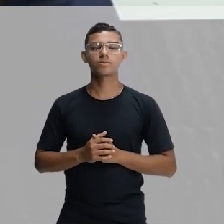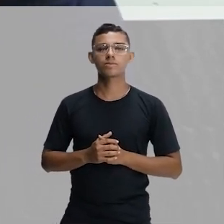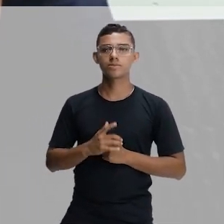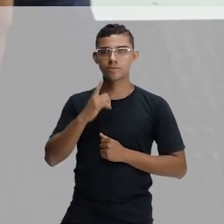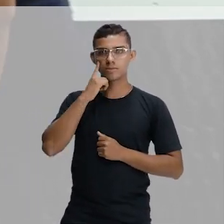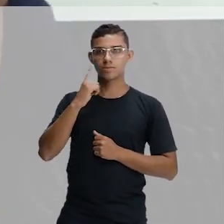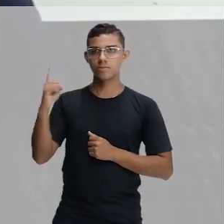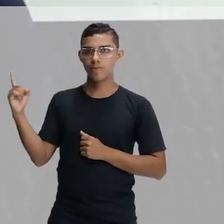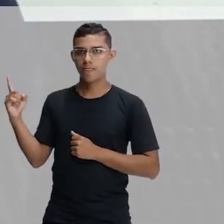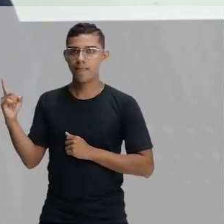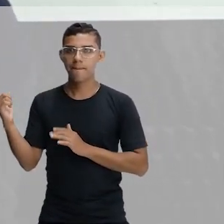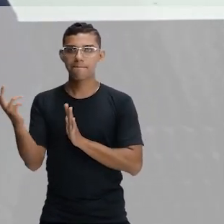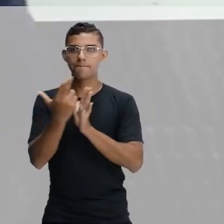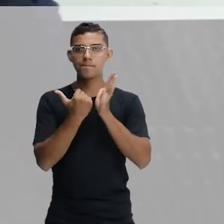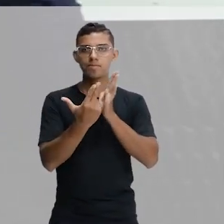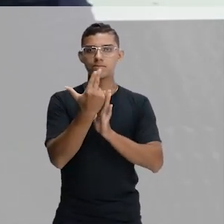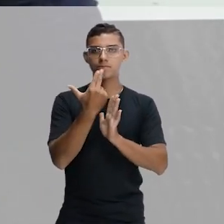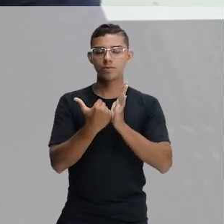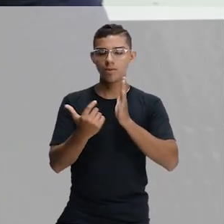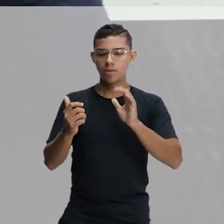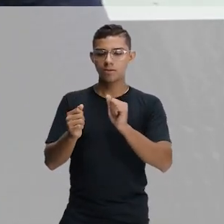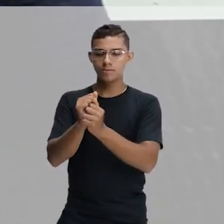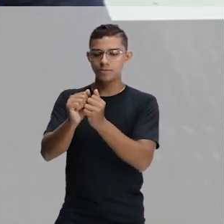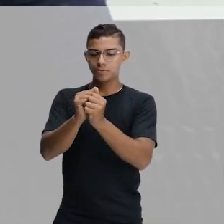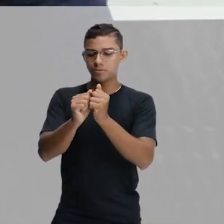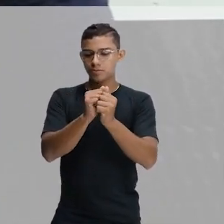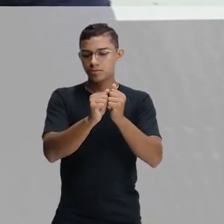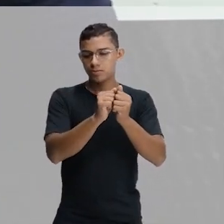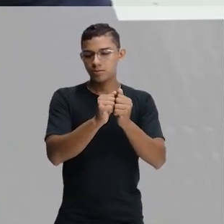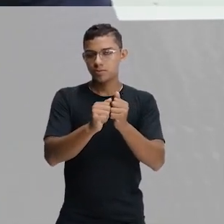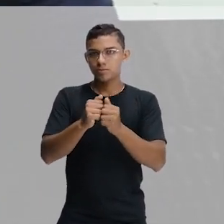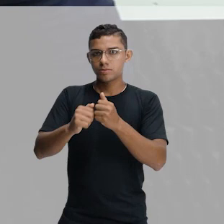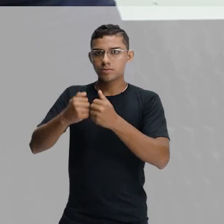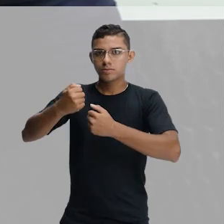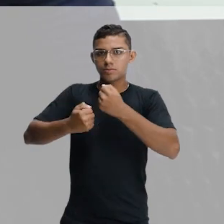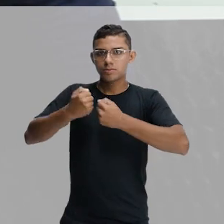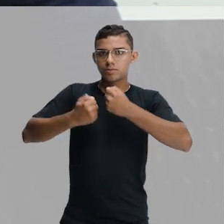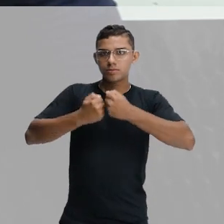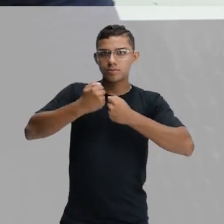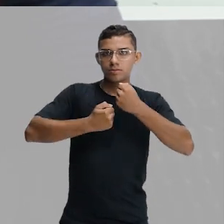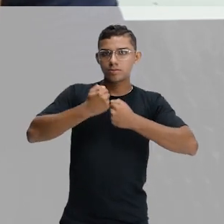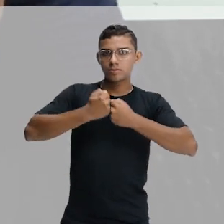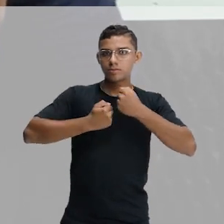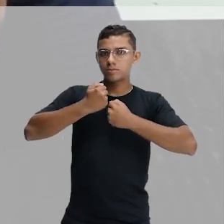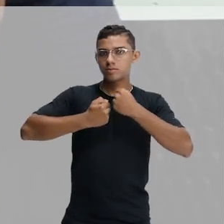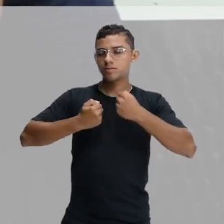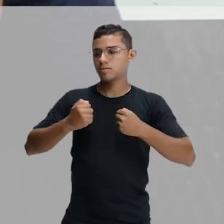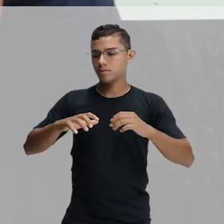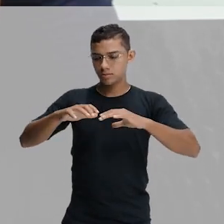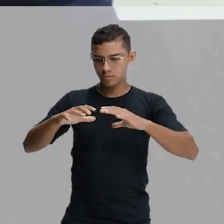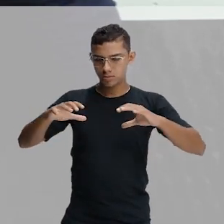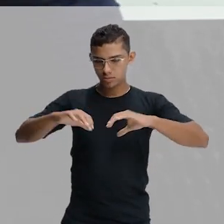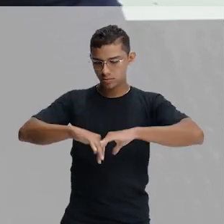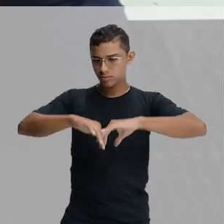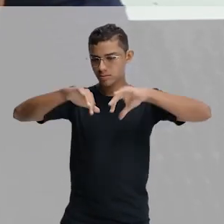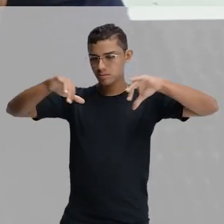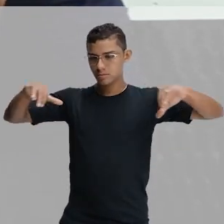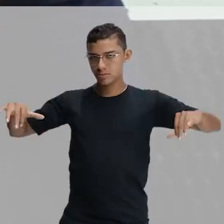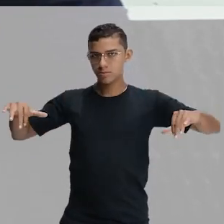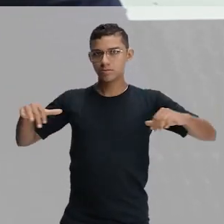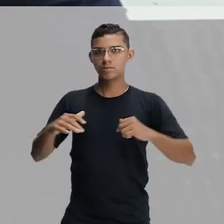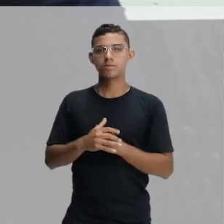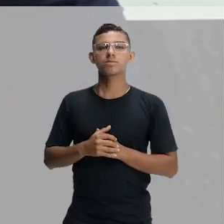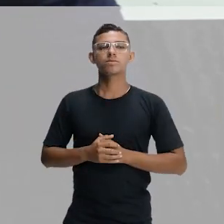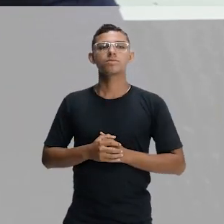lã. Então, já fizemos o processo de atrito e já separamos eles, tá